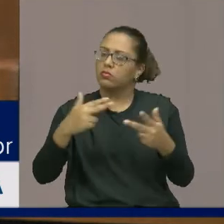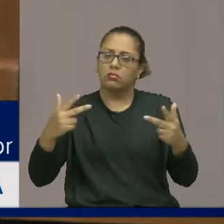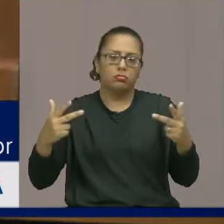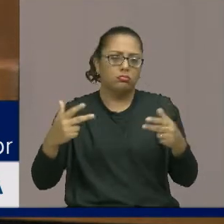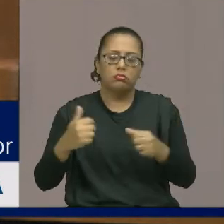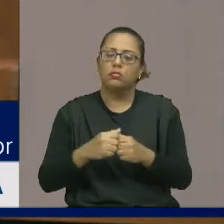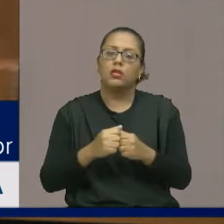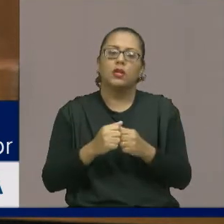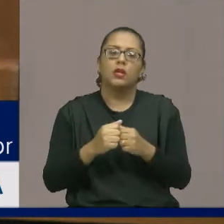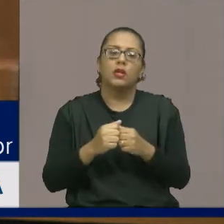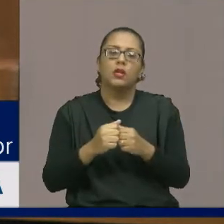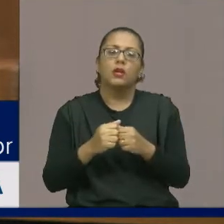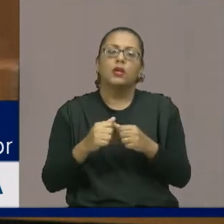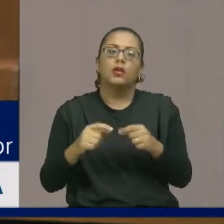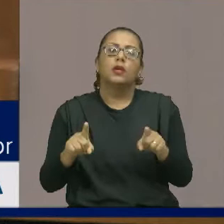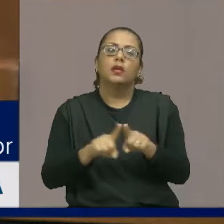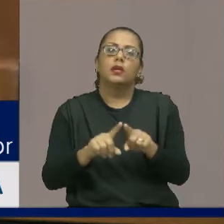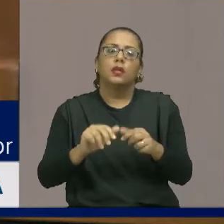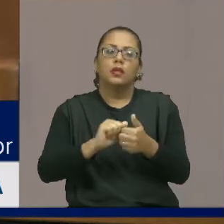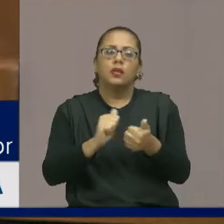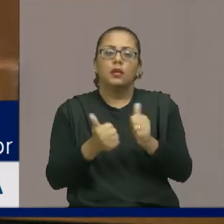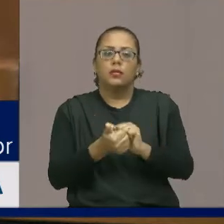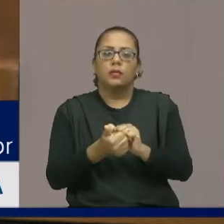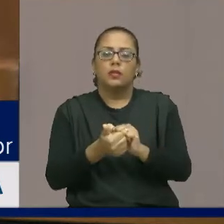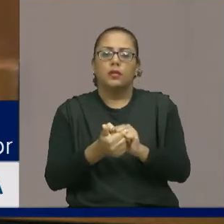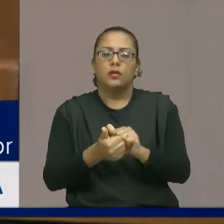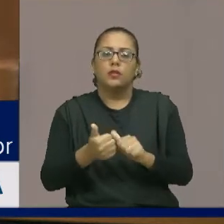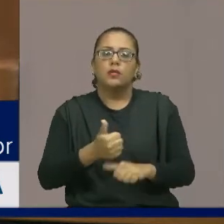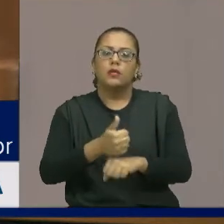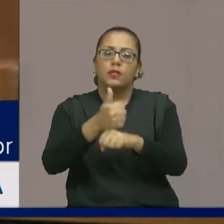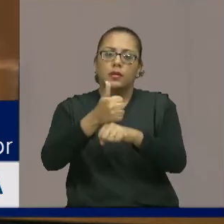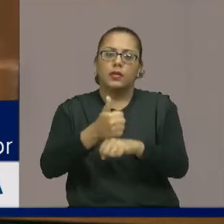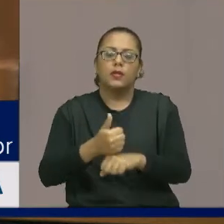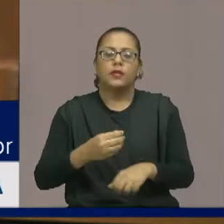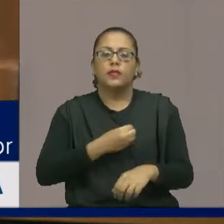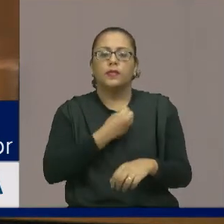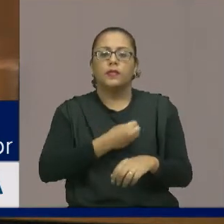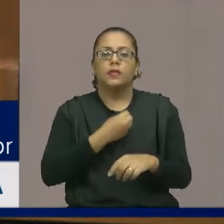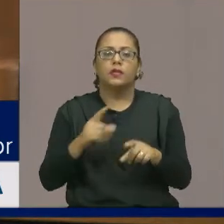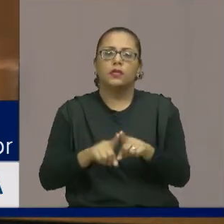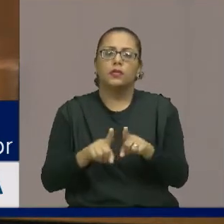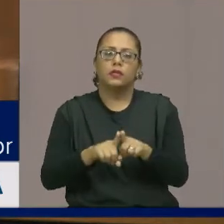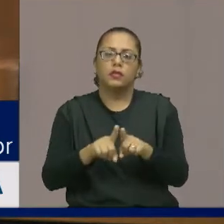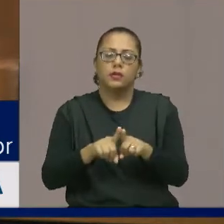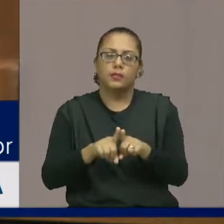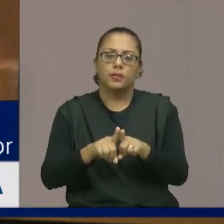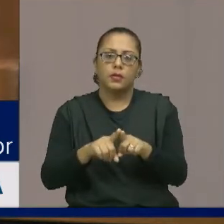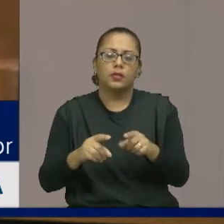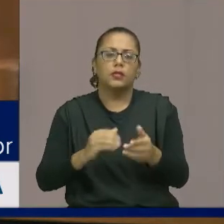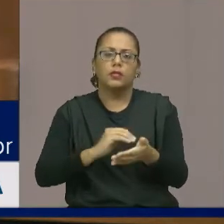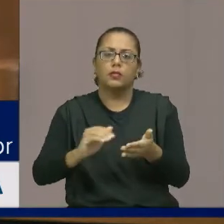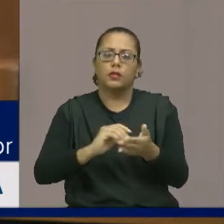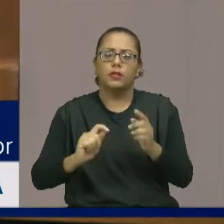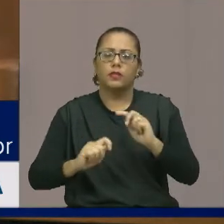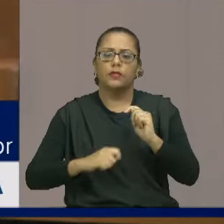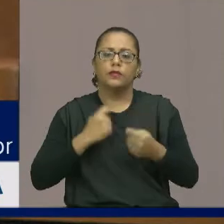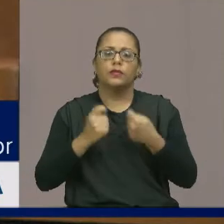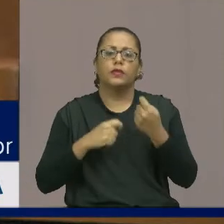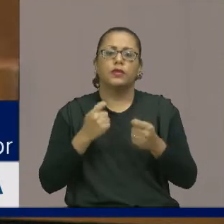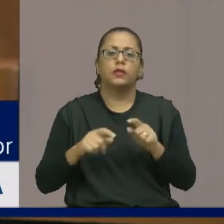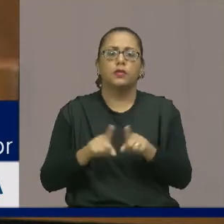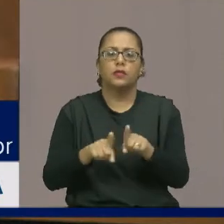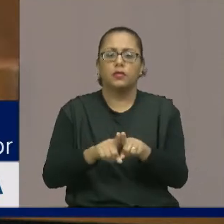conquistas. Esporte, qualidade de vida, Kátia Rieira, então. Gestão administrativa e finanças, Odilson